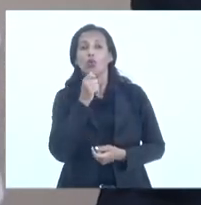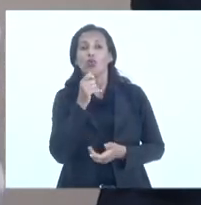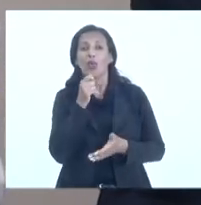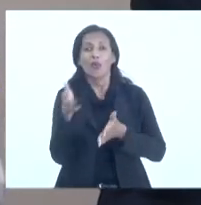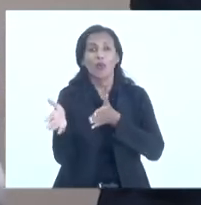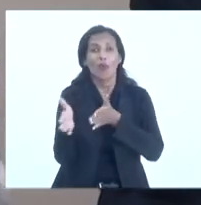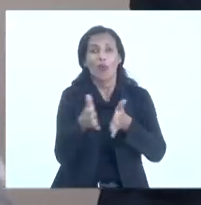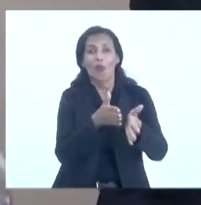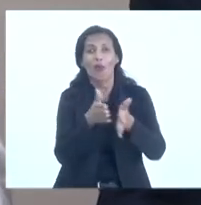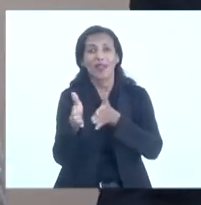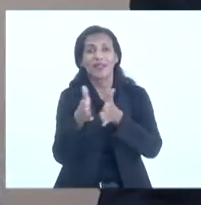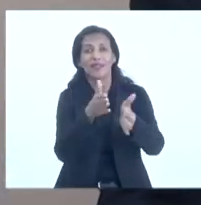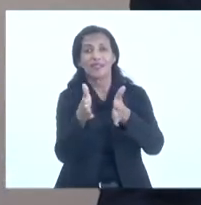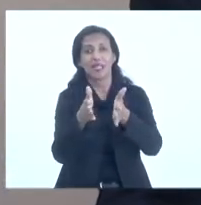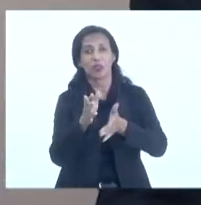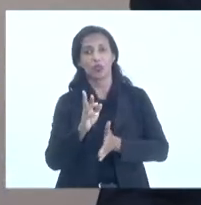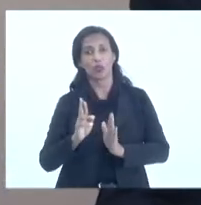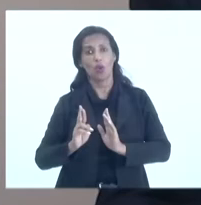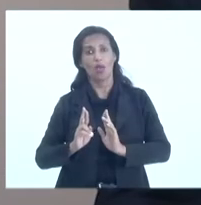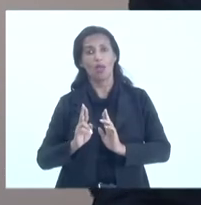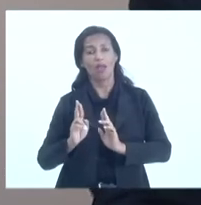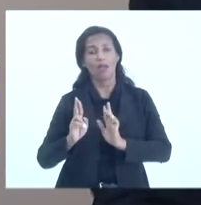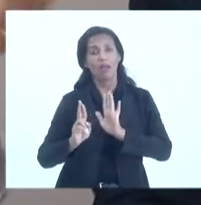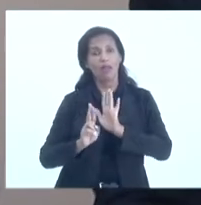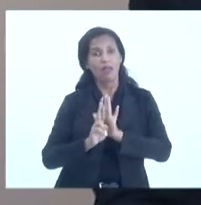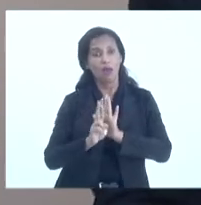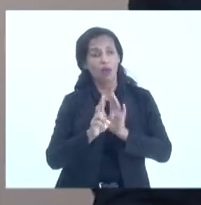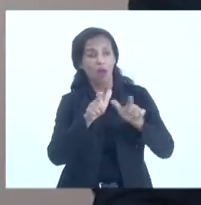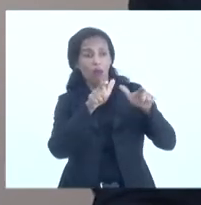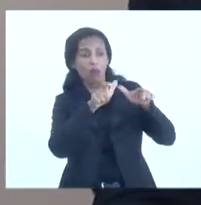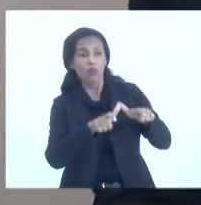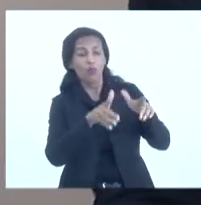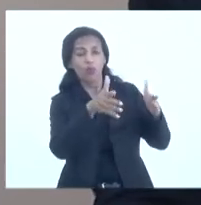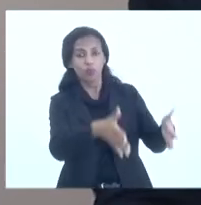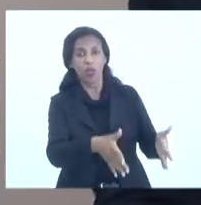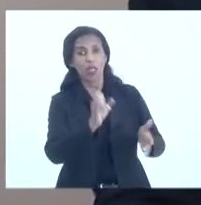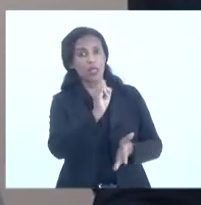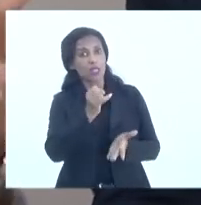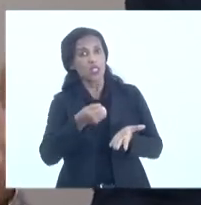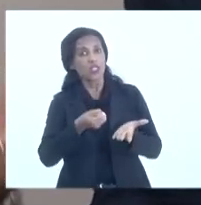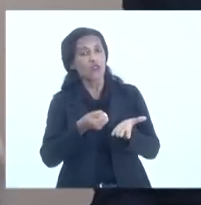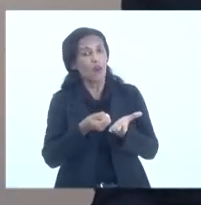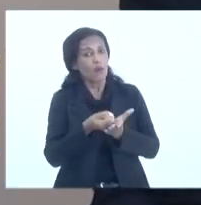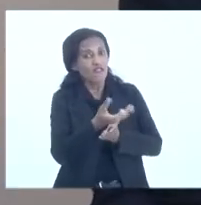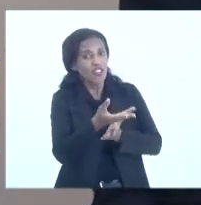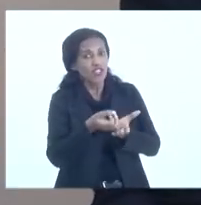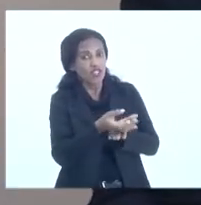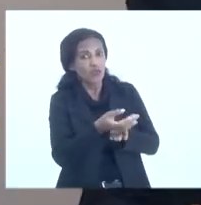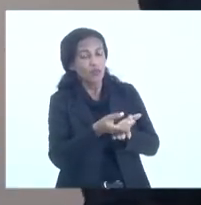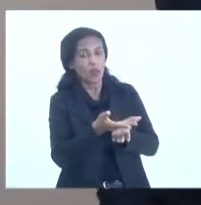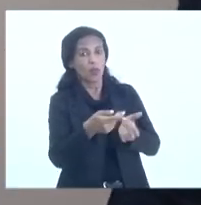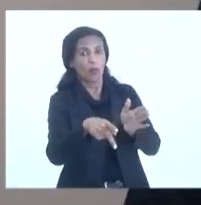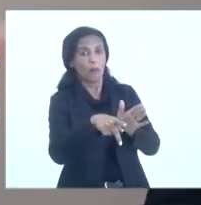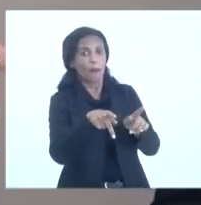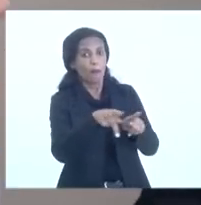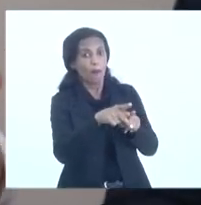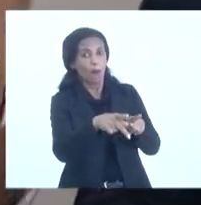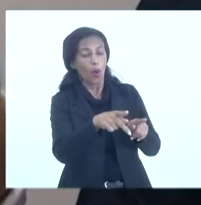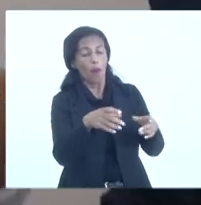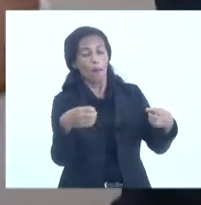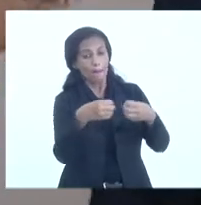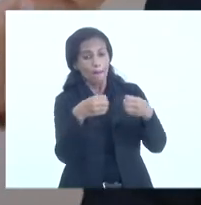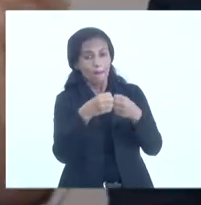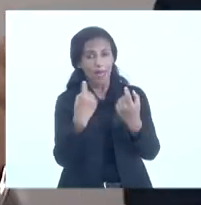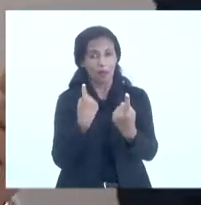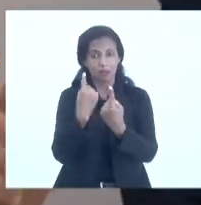acesso regular para aquele empreendimento. Se nós tivermos ali um investimento, é uma área de 100 mil metros quadrados hoje, na beira da Dutra,